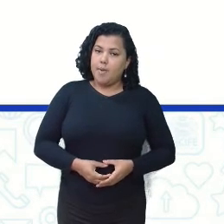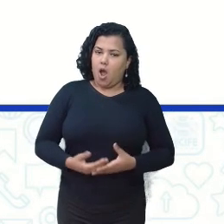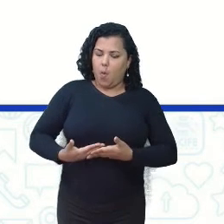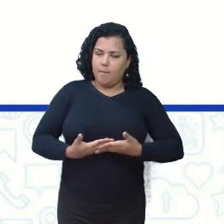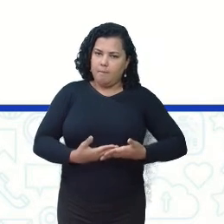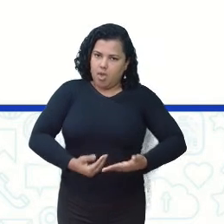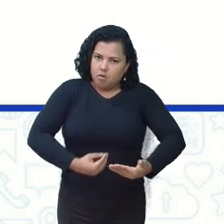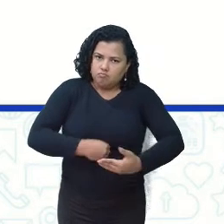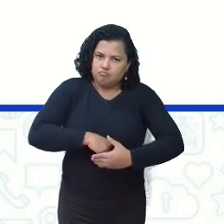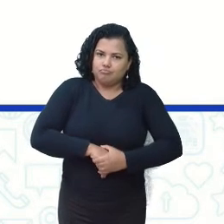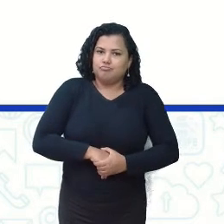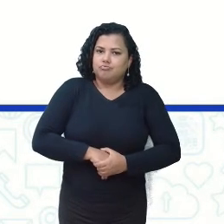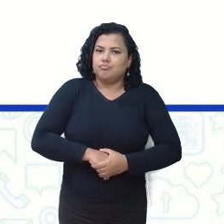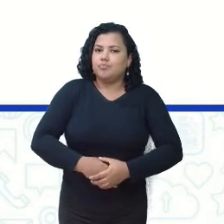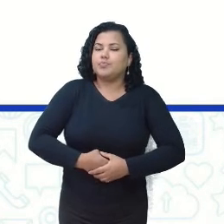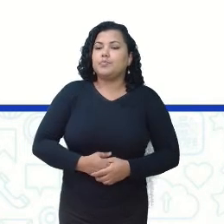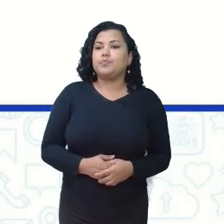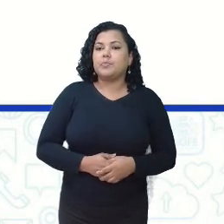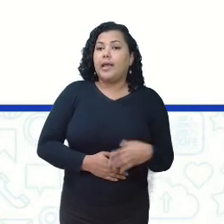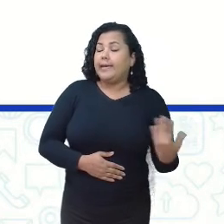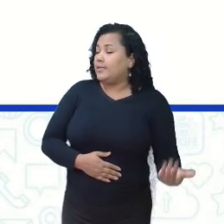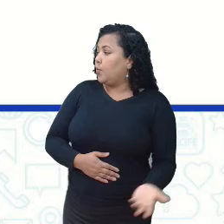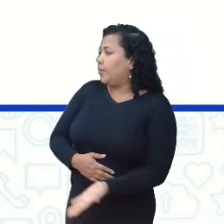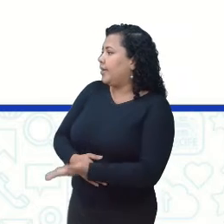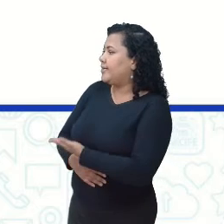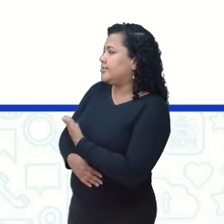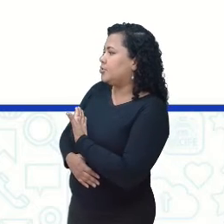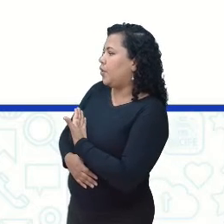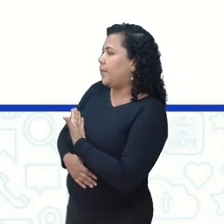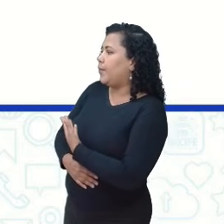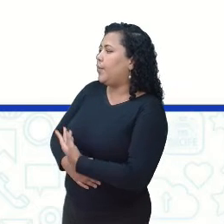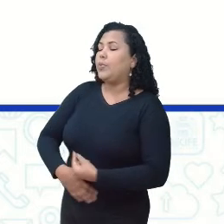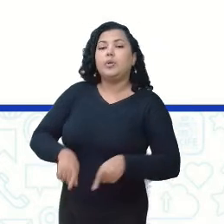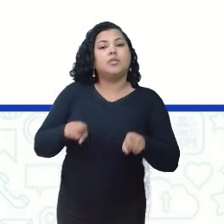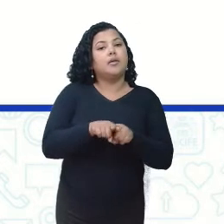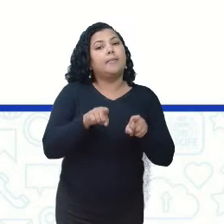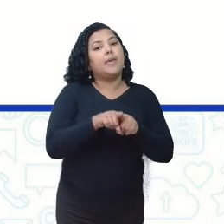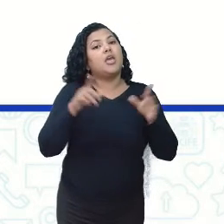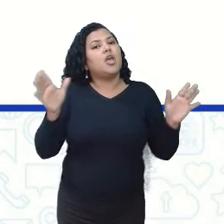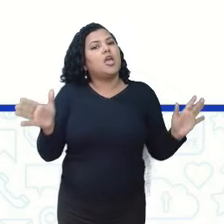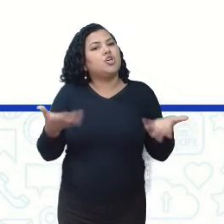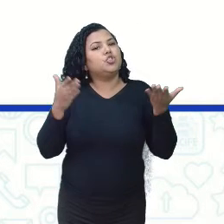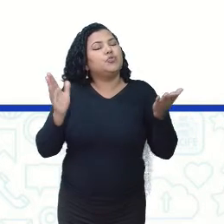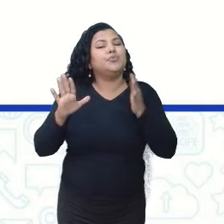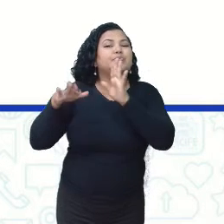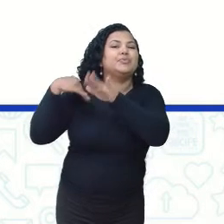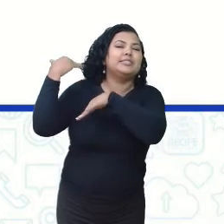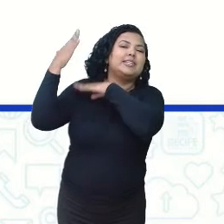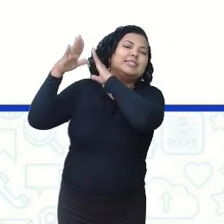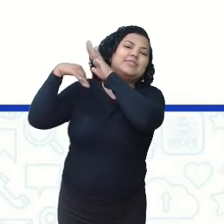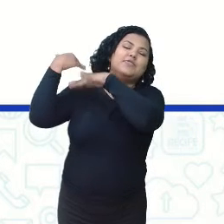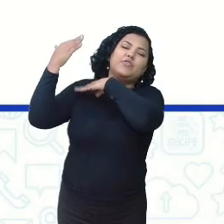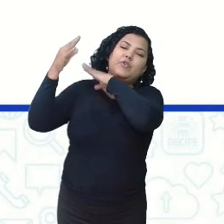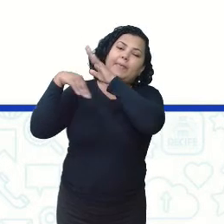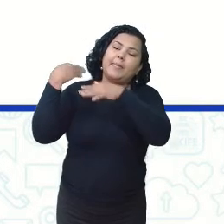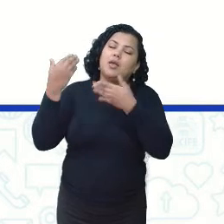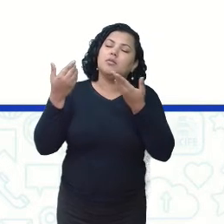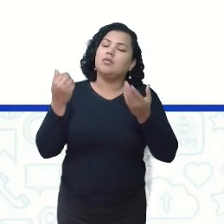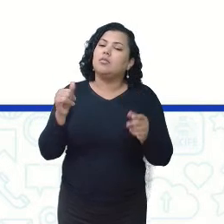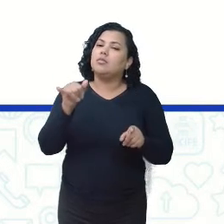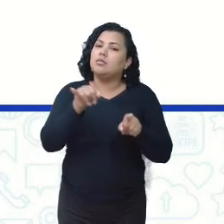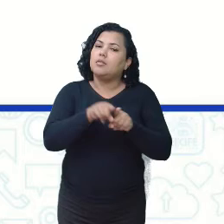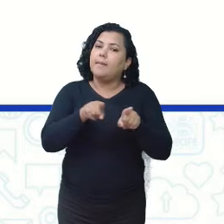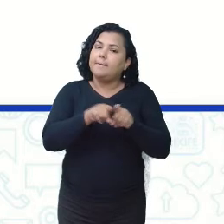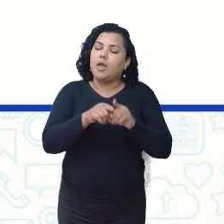o embrião. E esses hormônios, eles também estimulam o desenvolvimento e a liberação